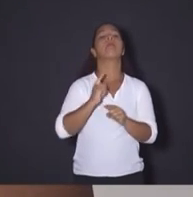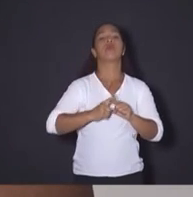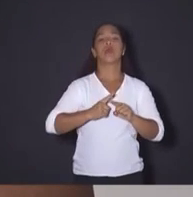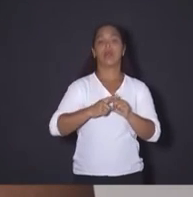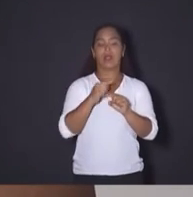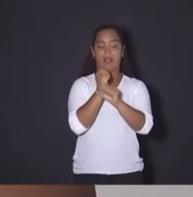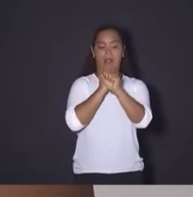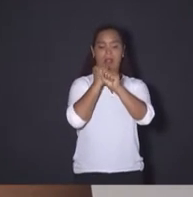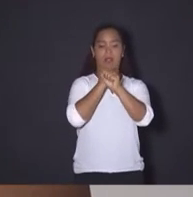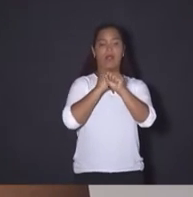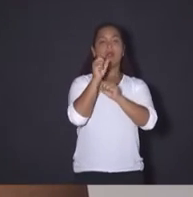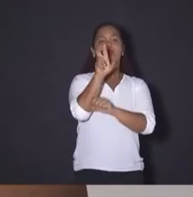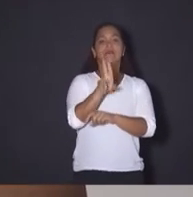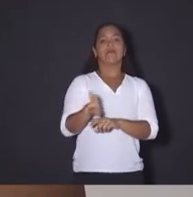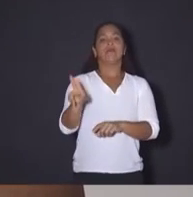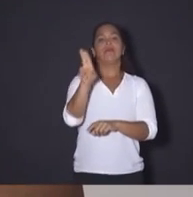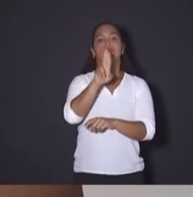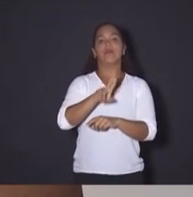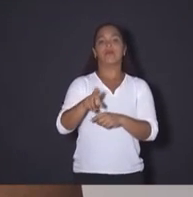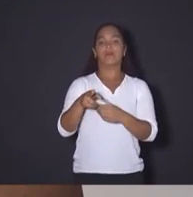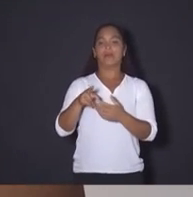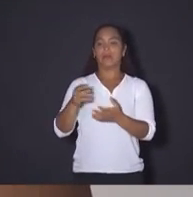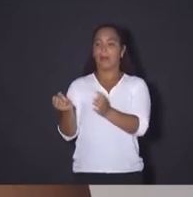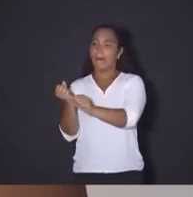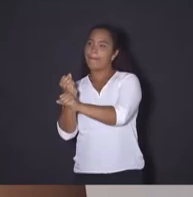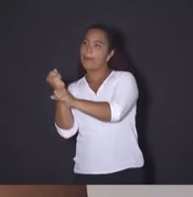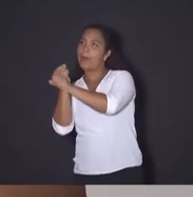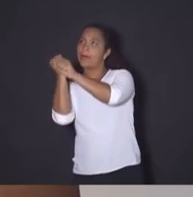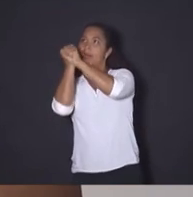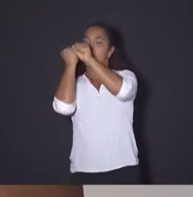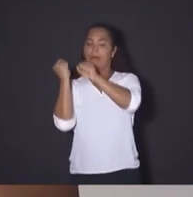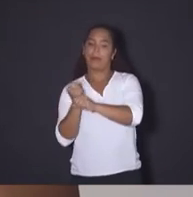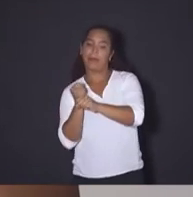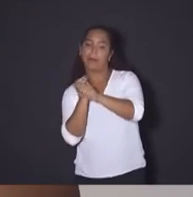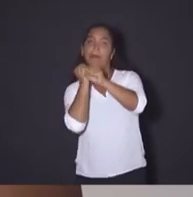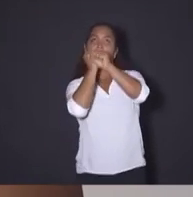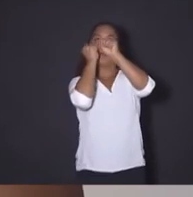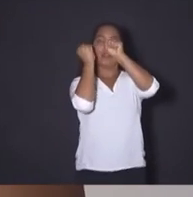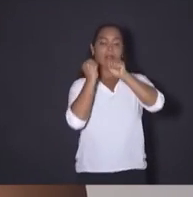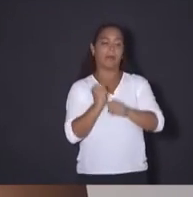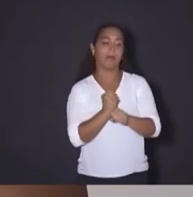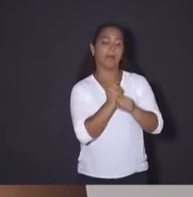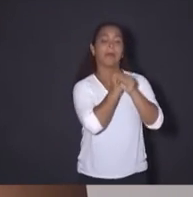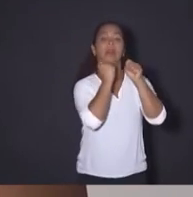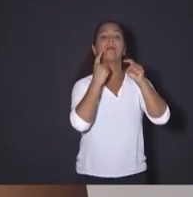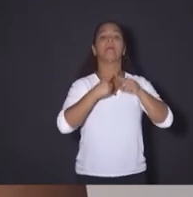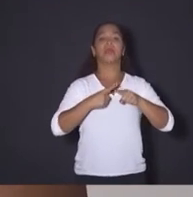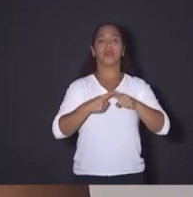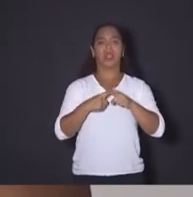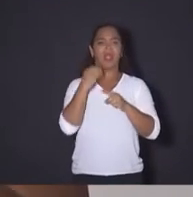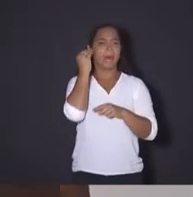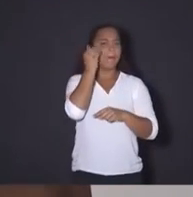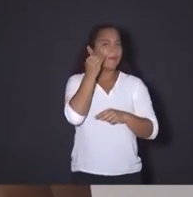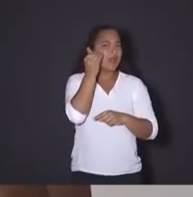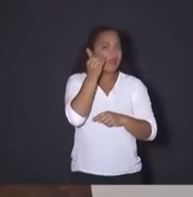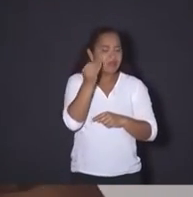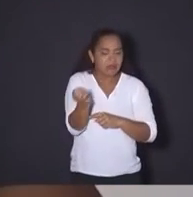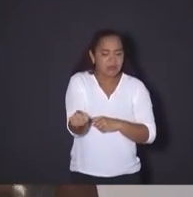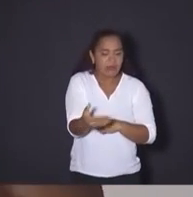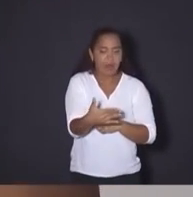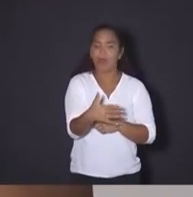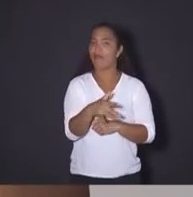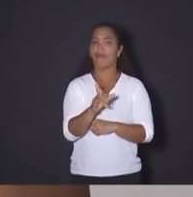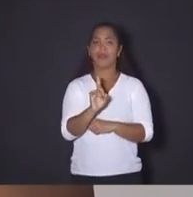que se ergueu e que se ergue universidades não estou falando de uma experiência recente estou falando da experiência